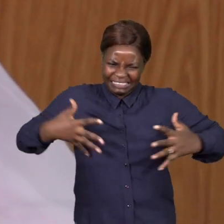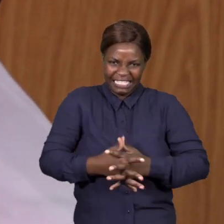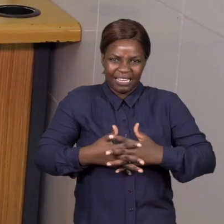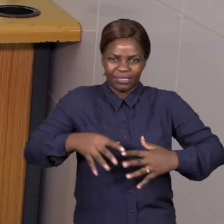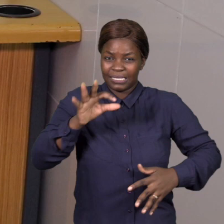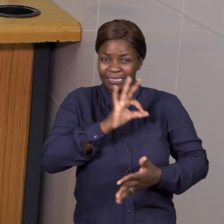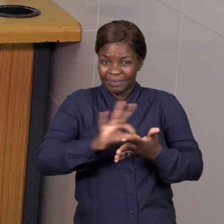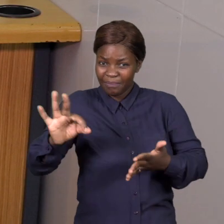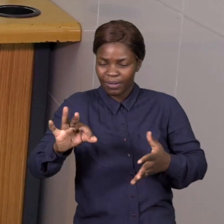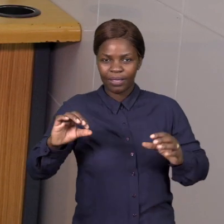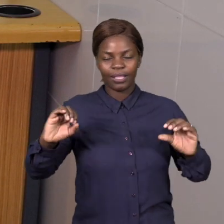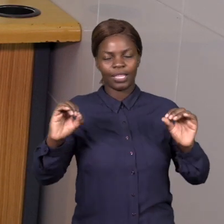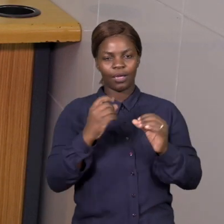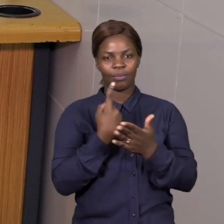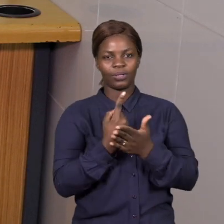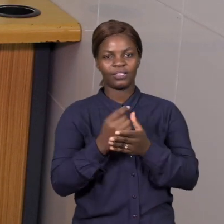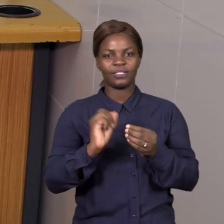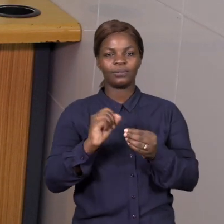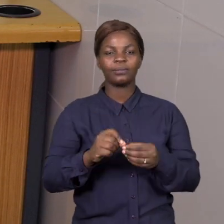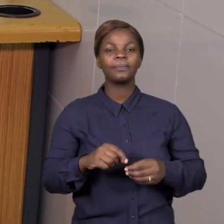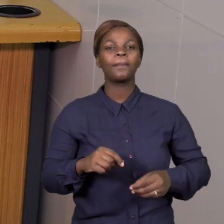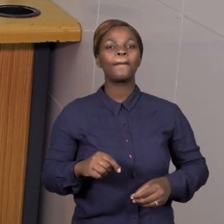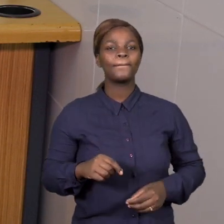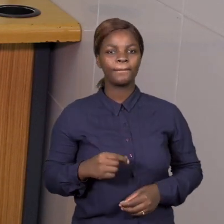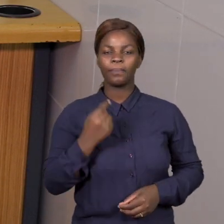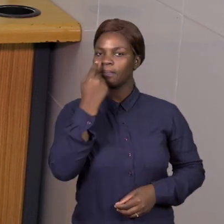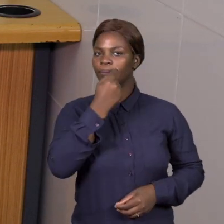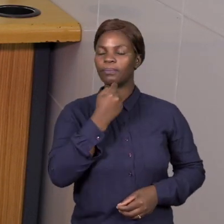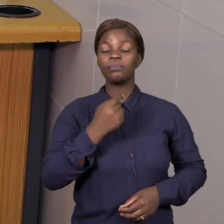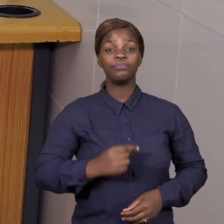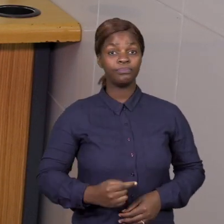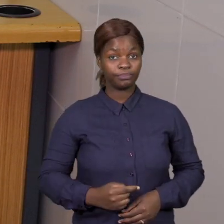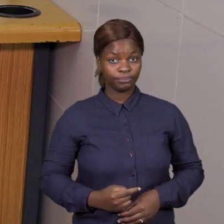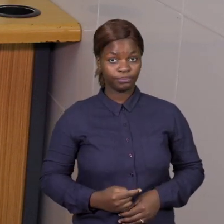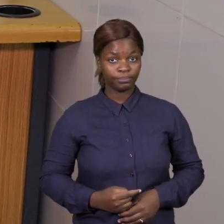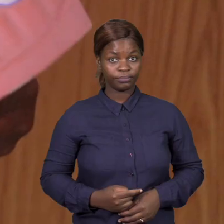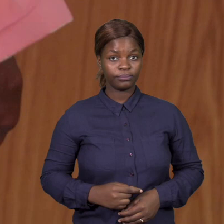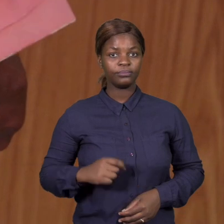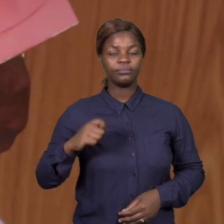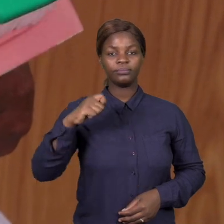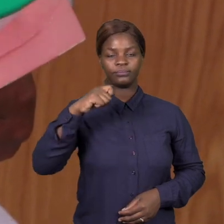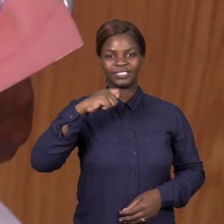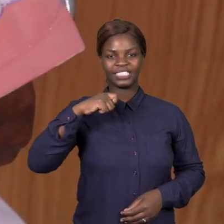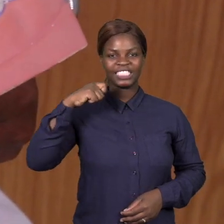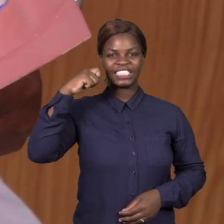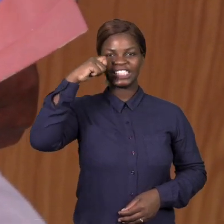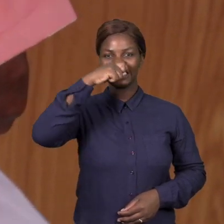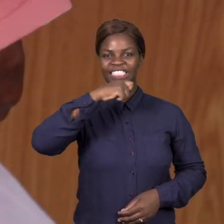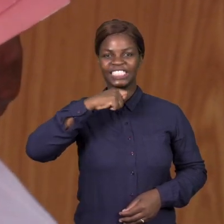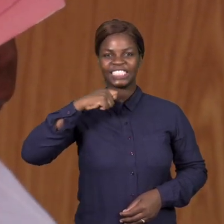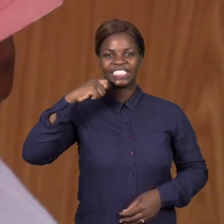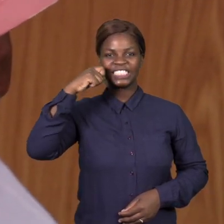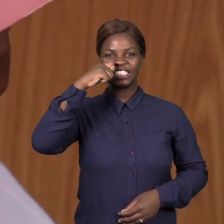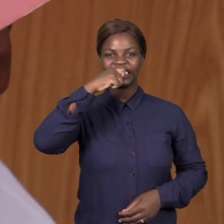eficientes. Então temos que fazer com a boca fechada, frente ao espelho. Vamos fazer os movimentos circulares,